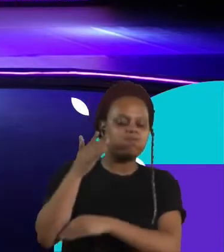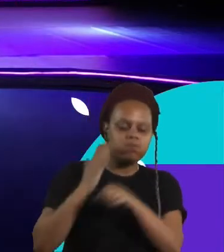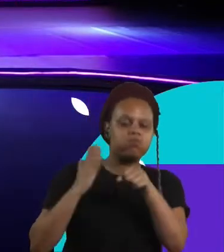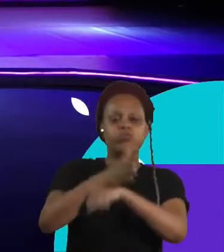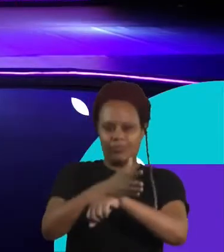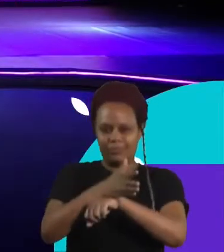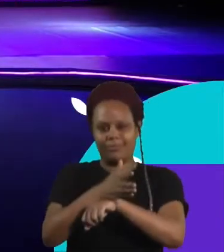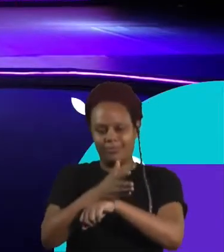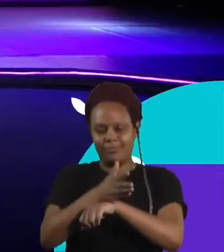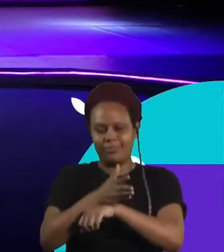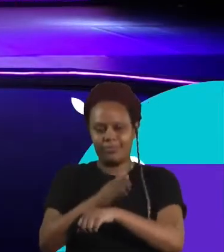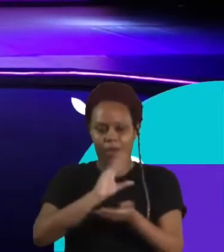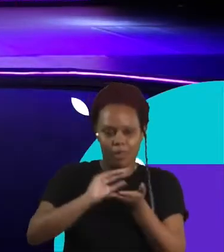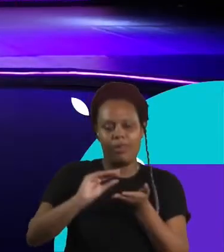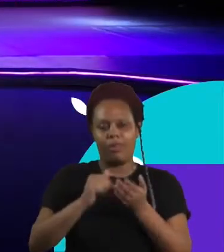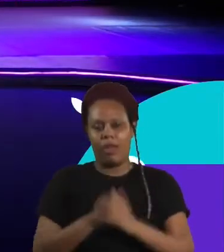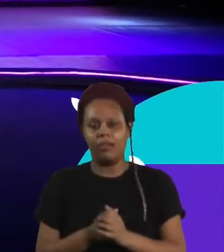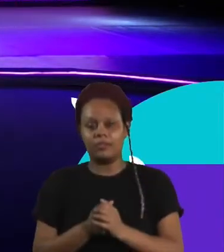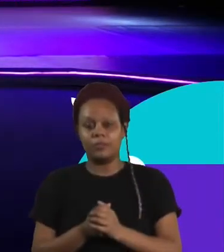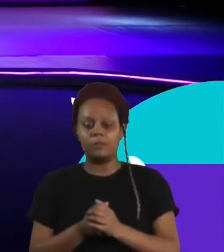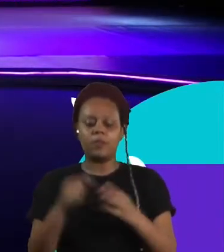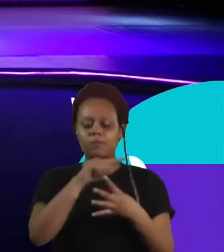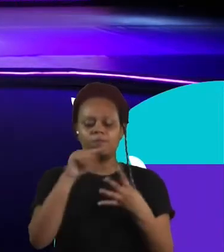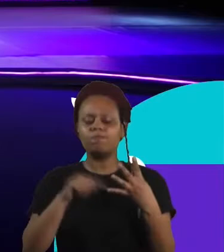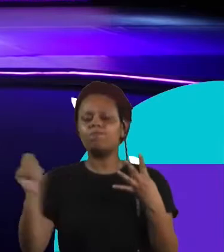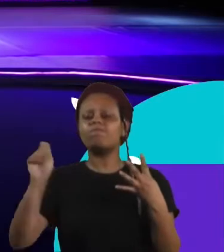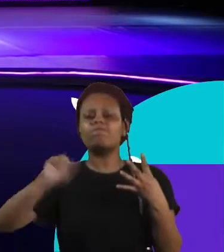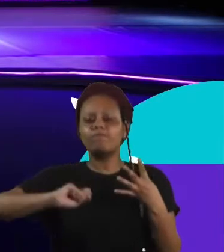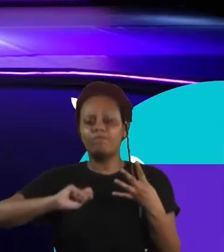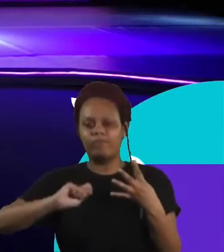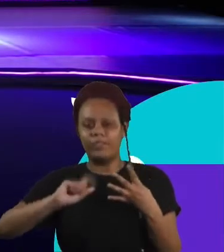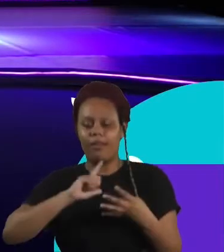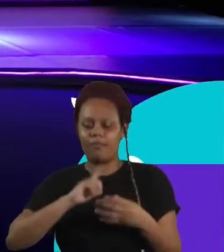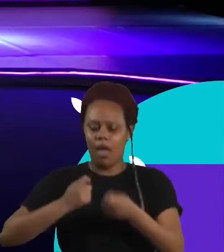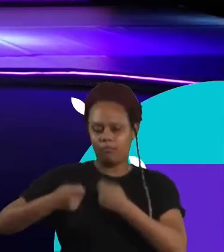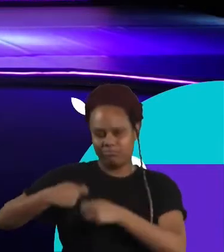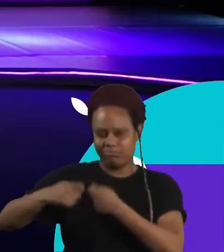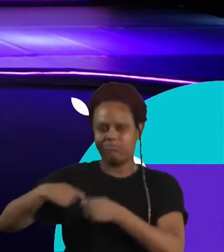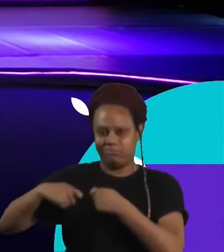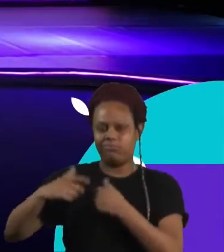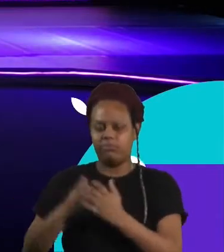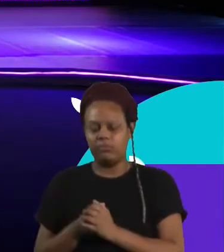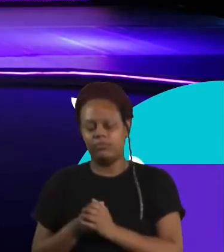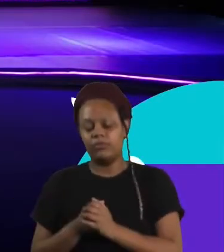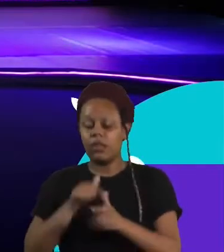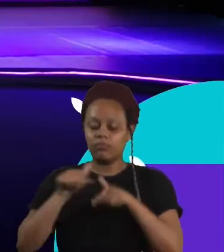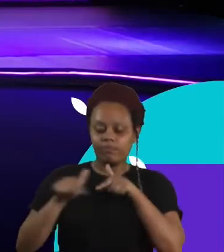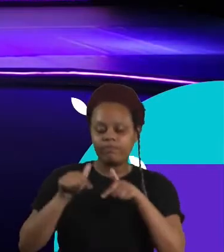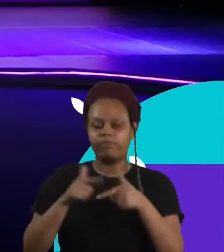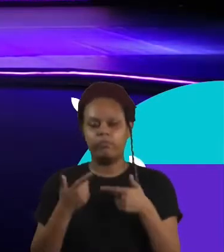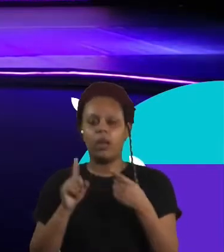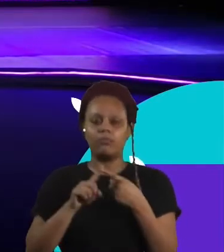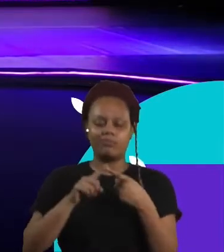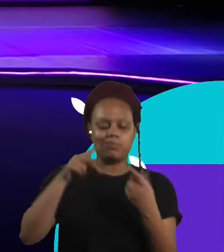nós vimos de que nós temos que ir além das 4 competências que o mundo corporativo está trabalhando, né? Que então